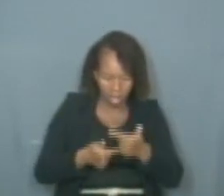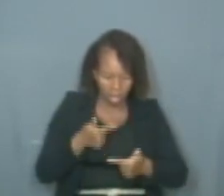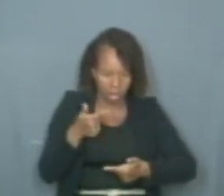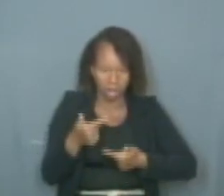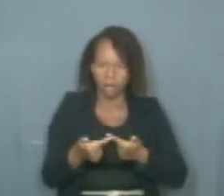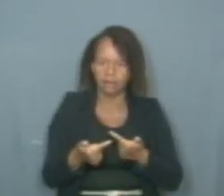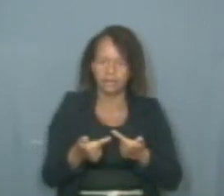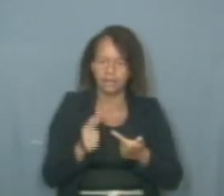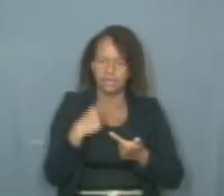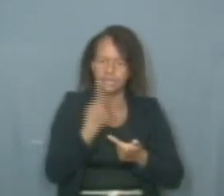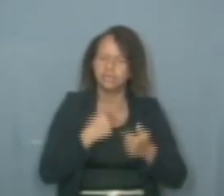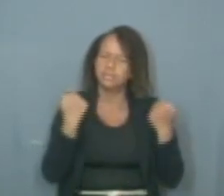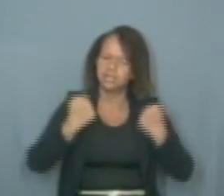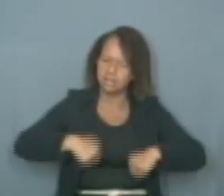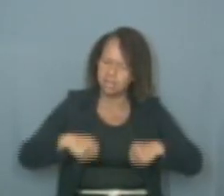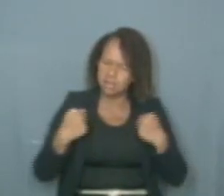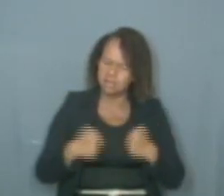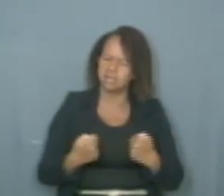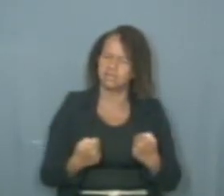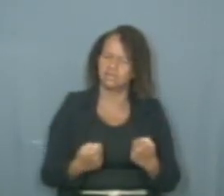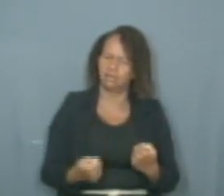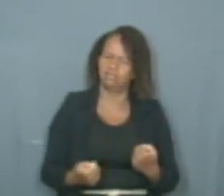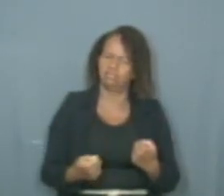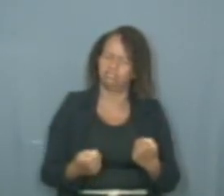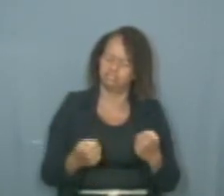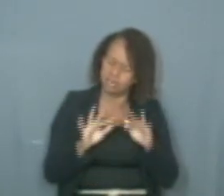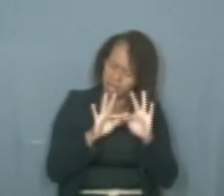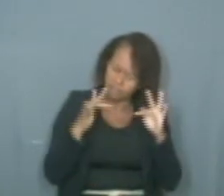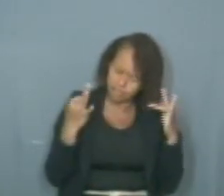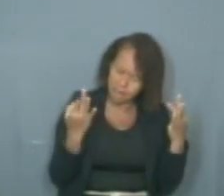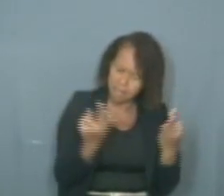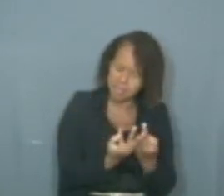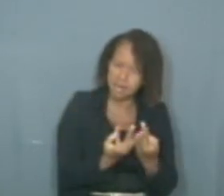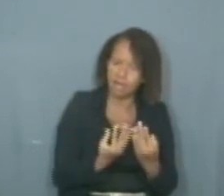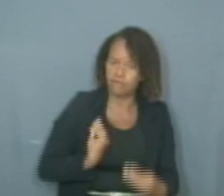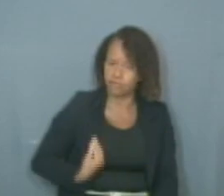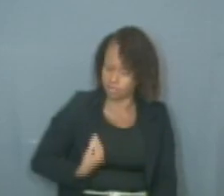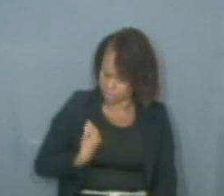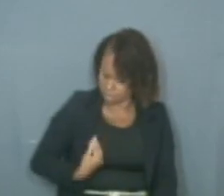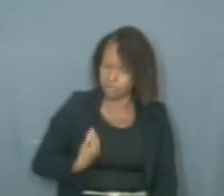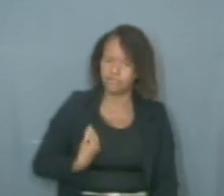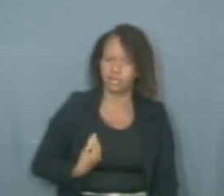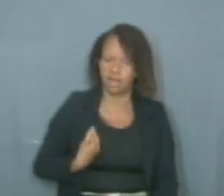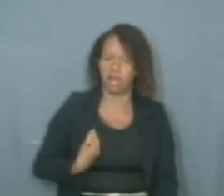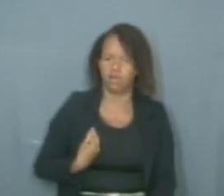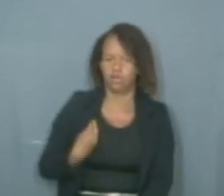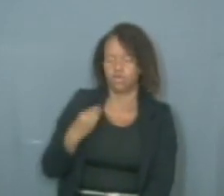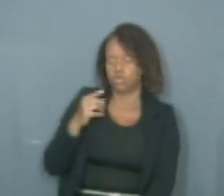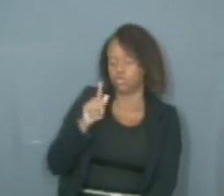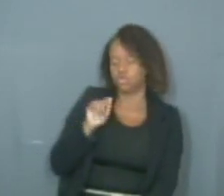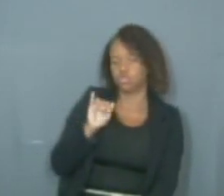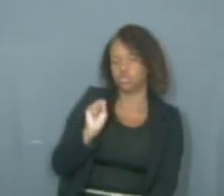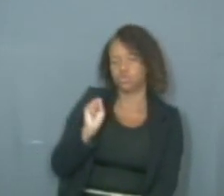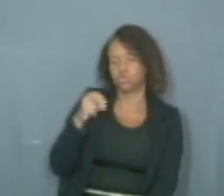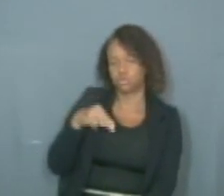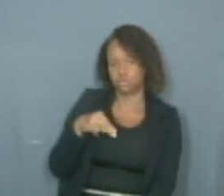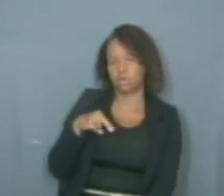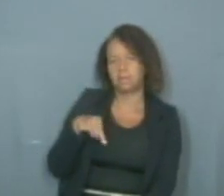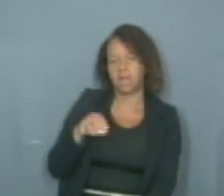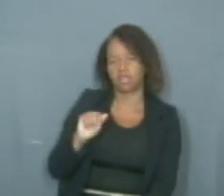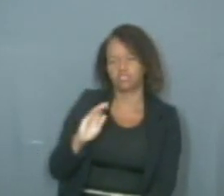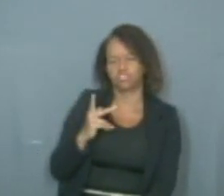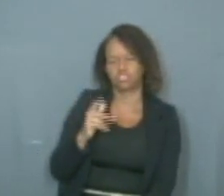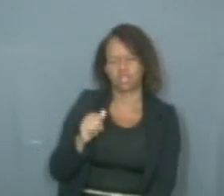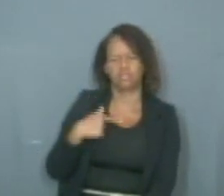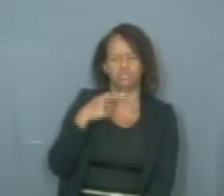precisa, senhoras e senhores, permitir com que as famílias vivam. Gilson Machado, você é um jovem que estudou